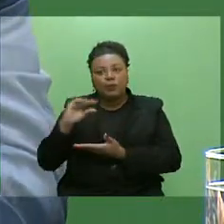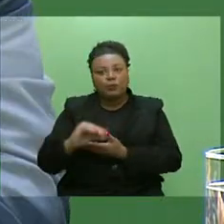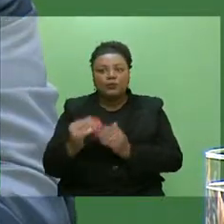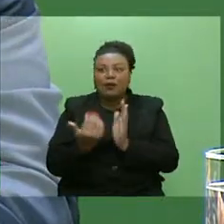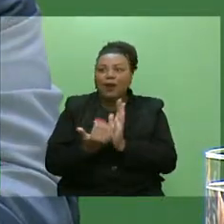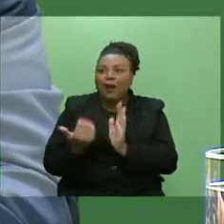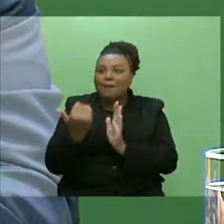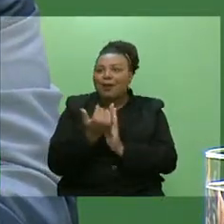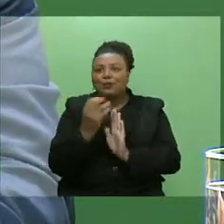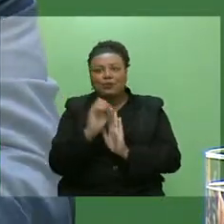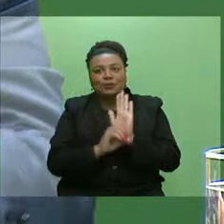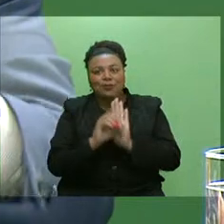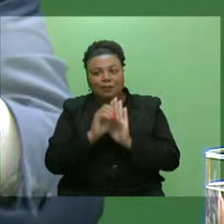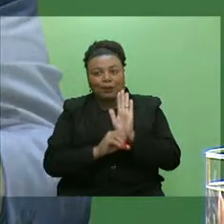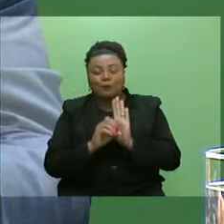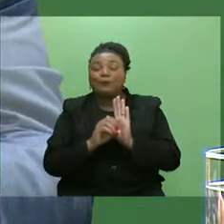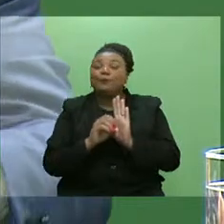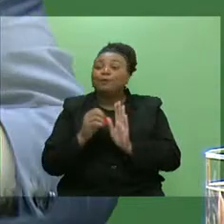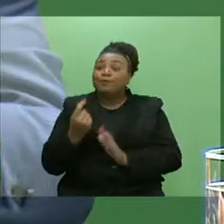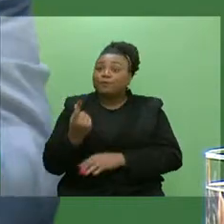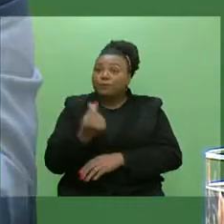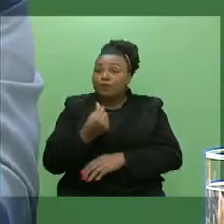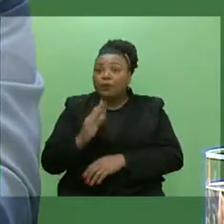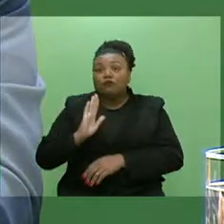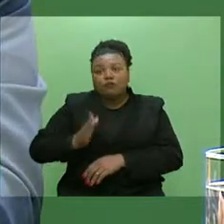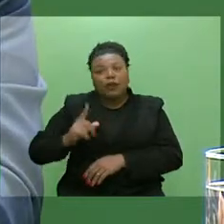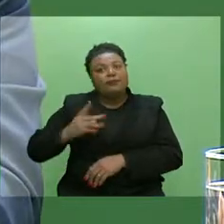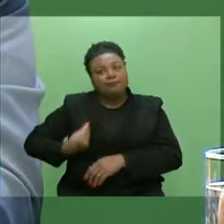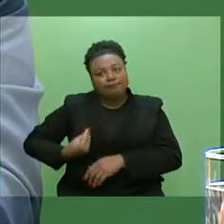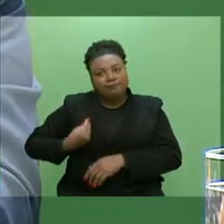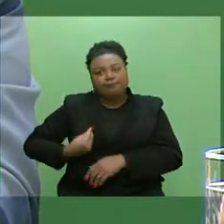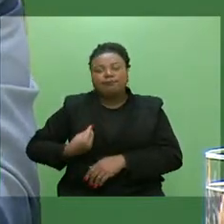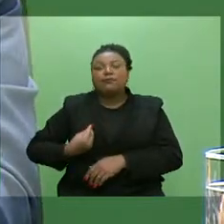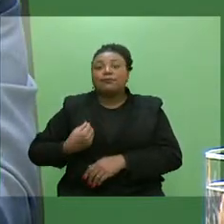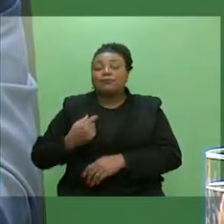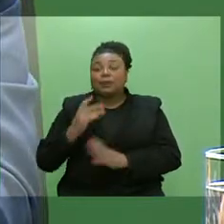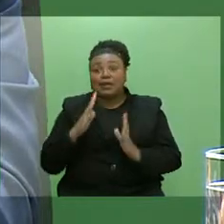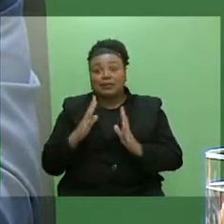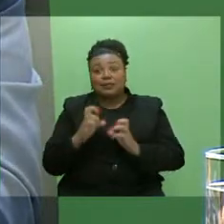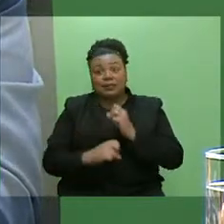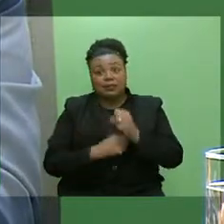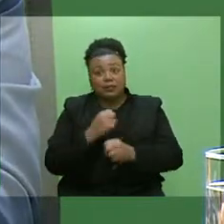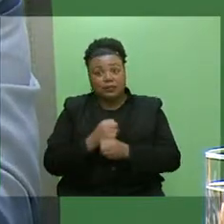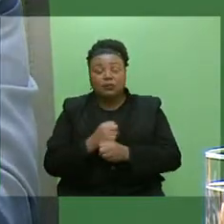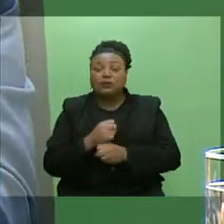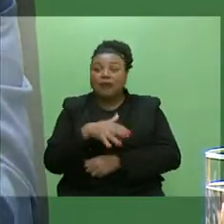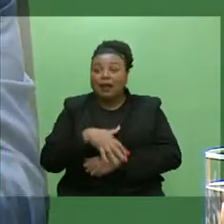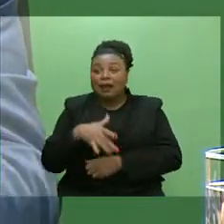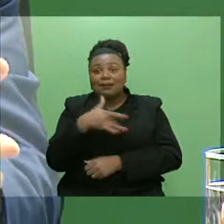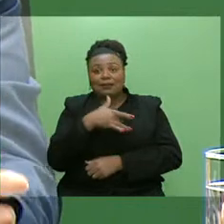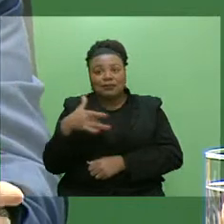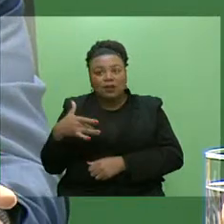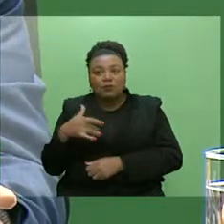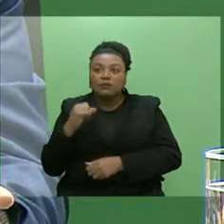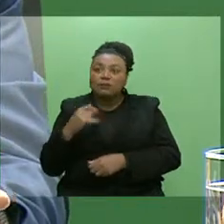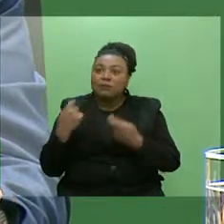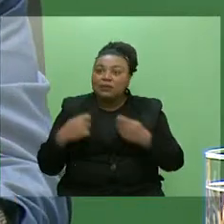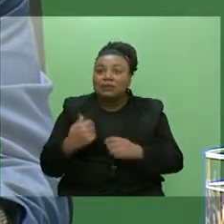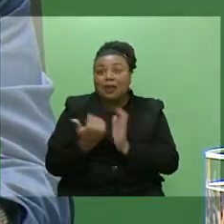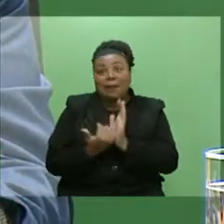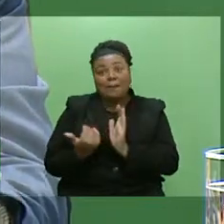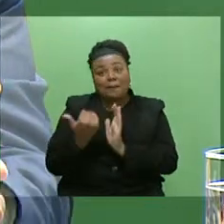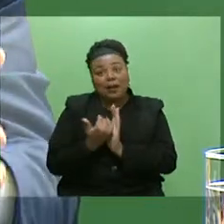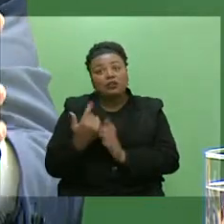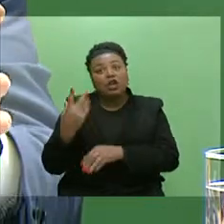extra orçamentários nos recursos já previstos para este ano na área da saúde. Se necessário for,